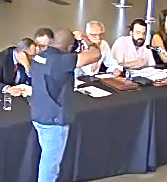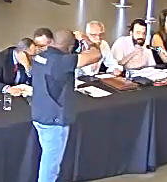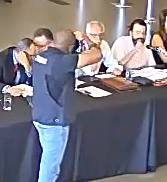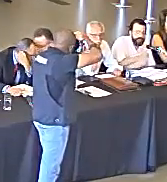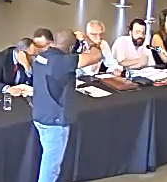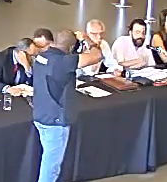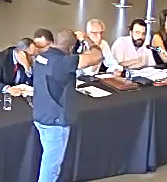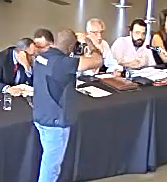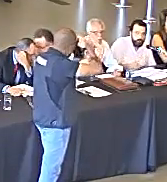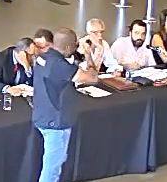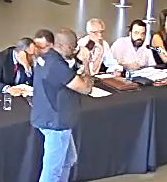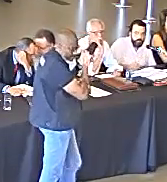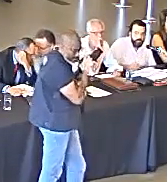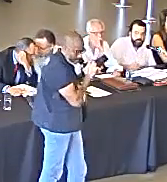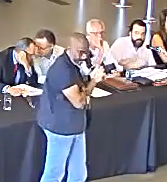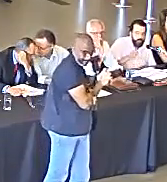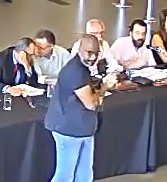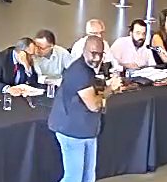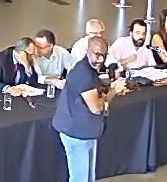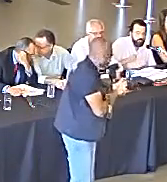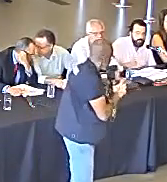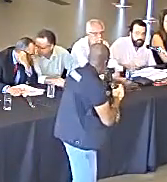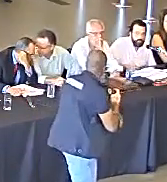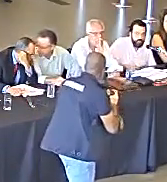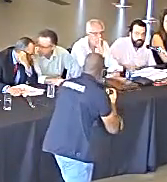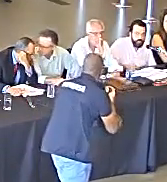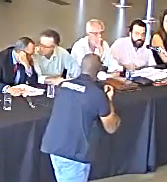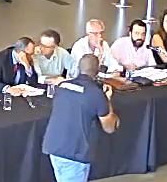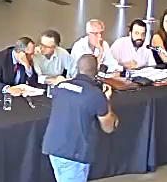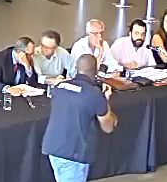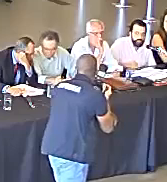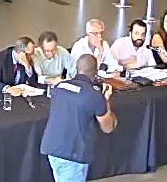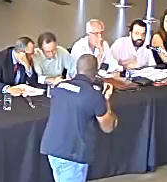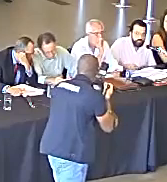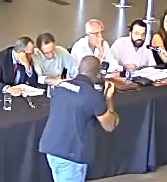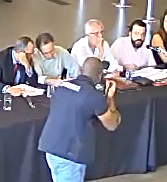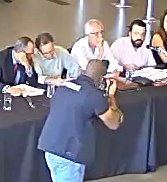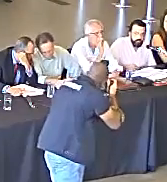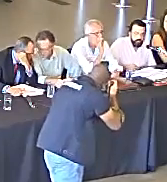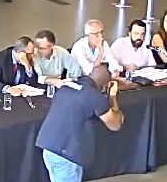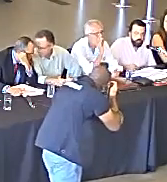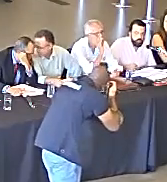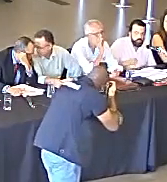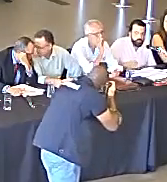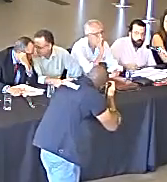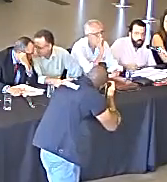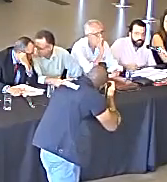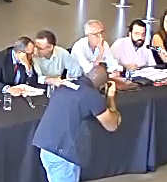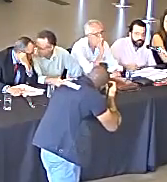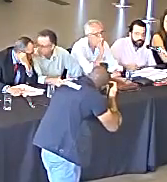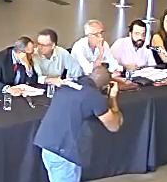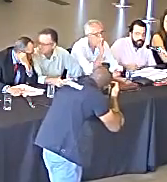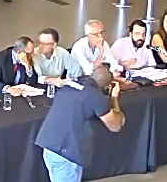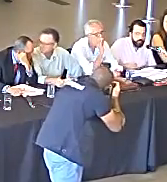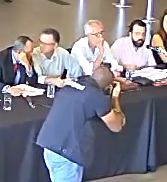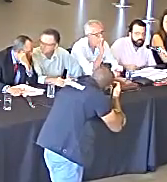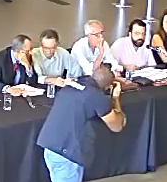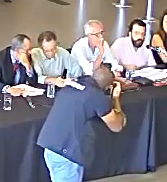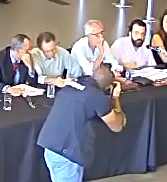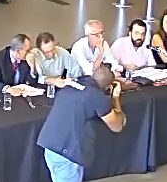lazer trabalho e a não obediência da lei de acessibilidade no transporte